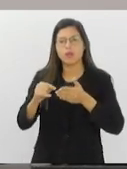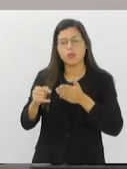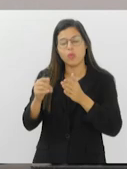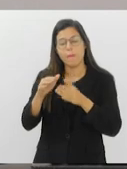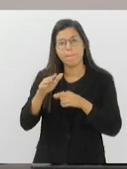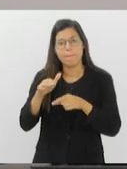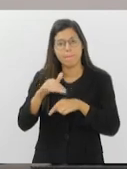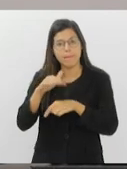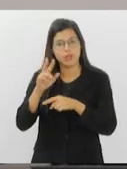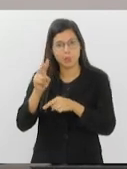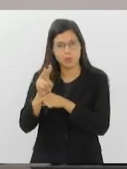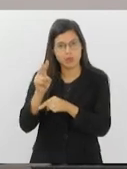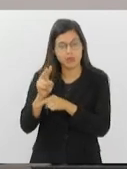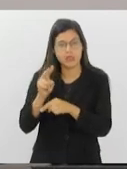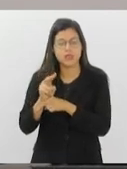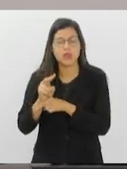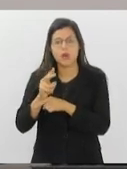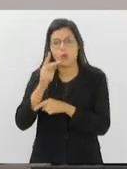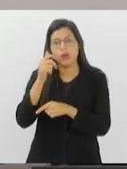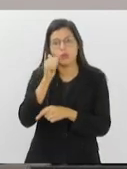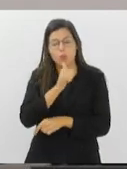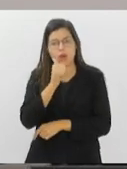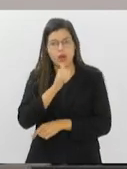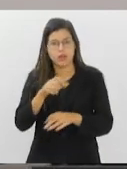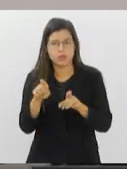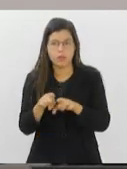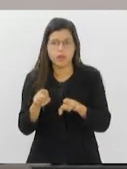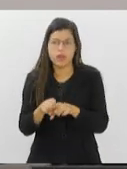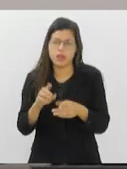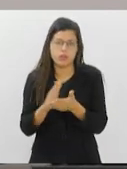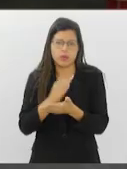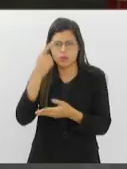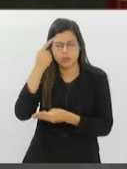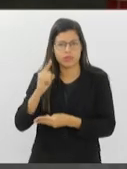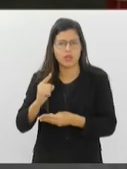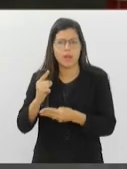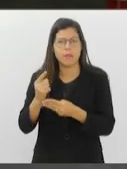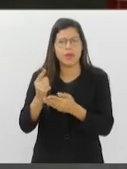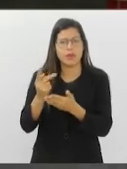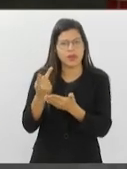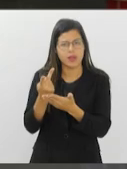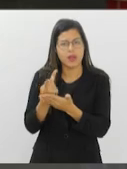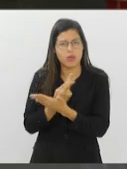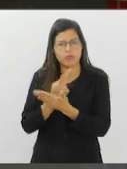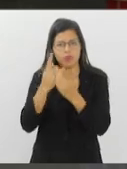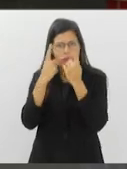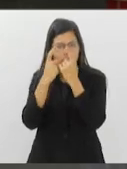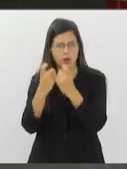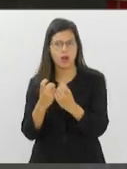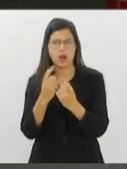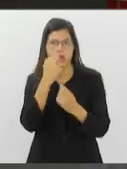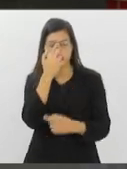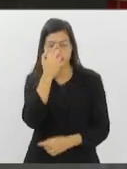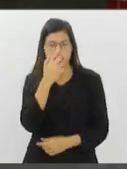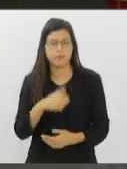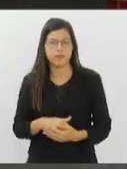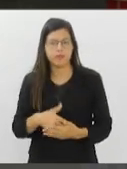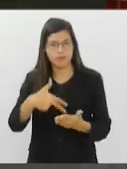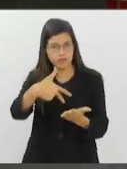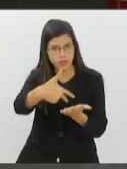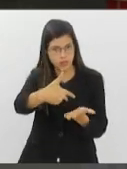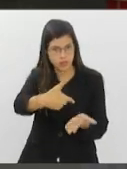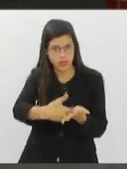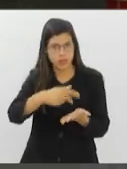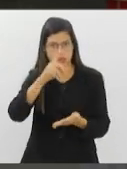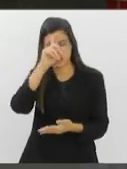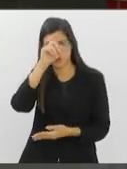as mulheres, que muitas vezes nem sabem que sofreram uma violência. Em nenhuma outra tipo de internação em hospital